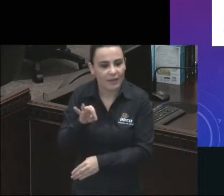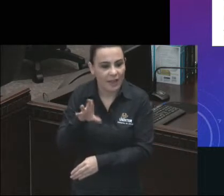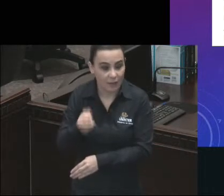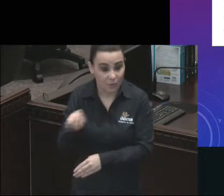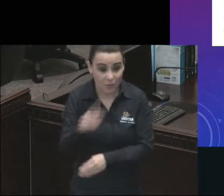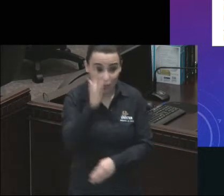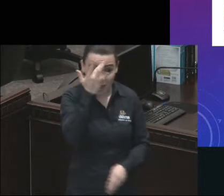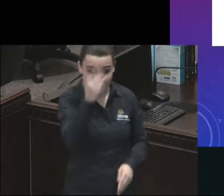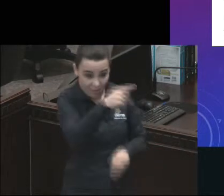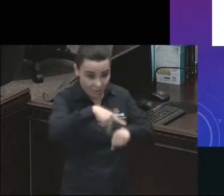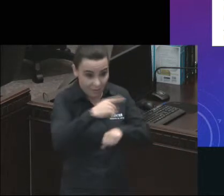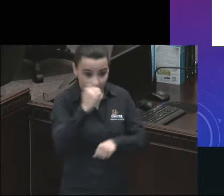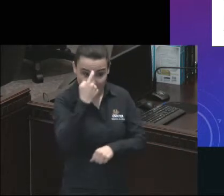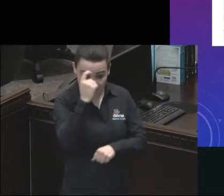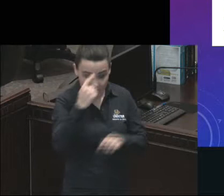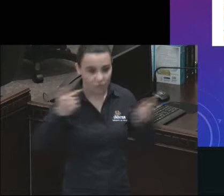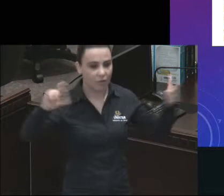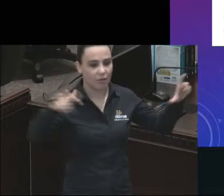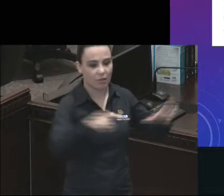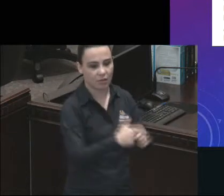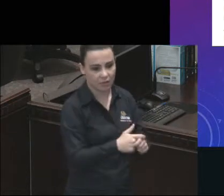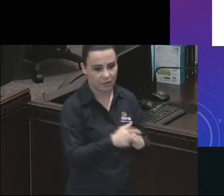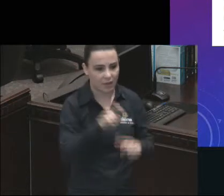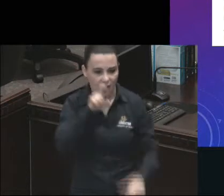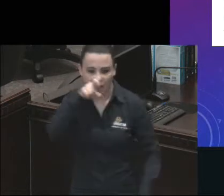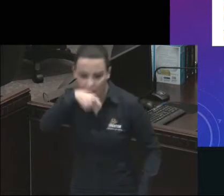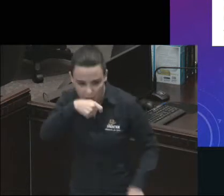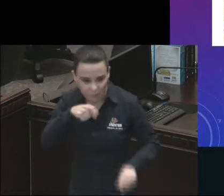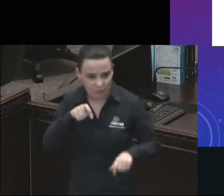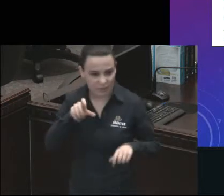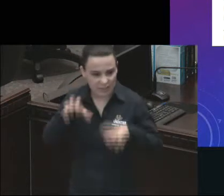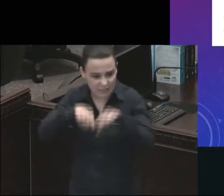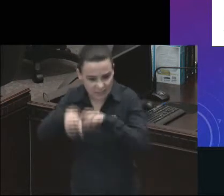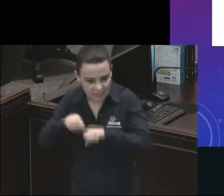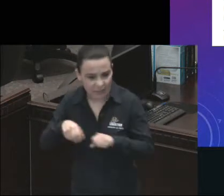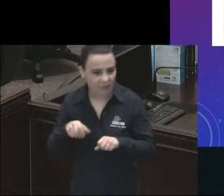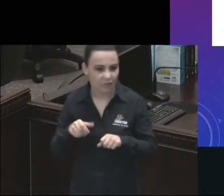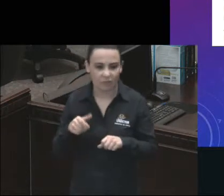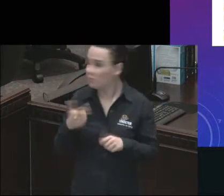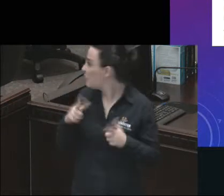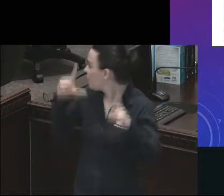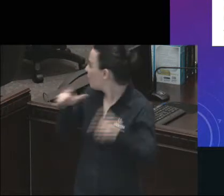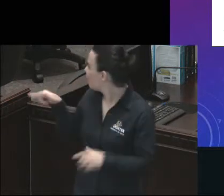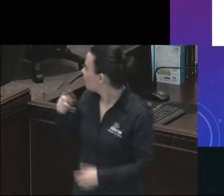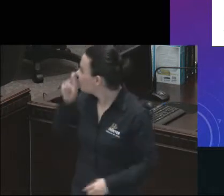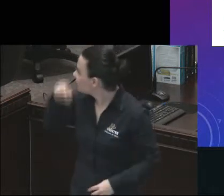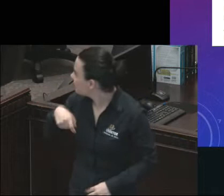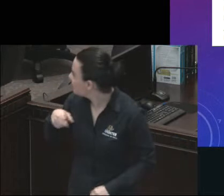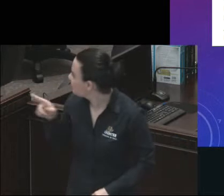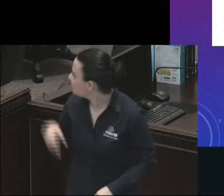indiano estão em fase de extinção por causa da ingestão de diclofenaco